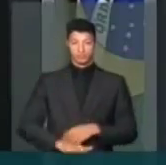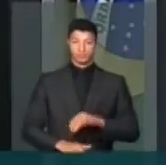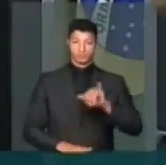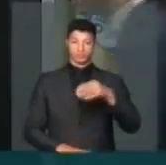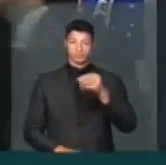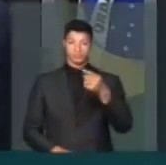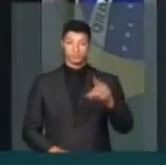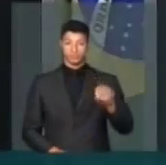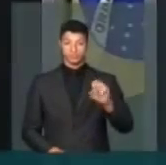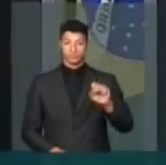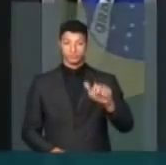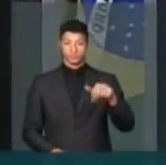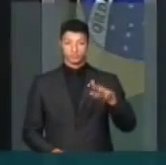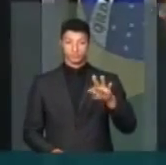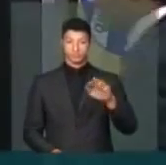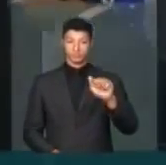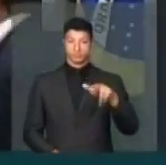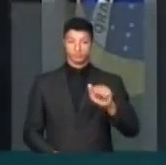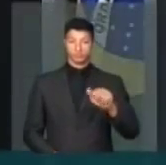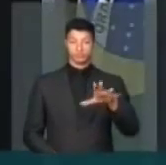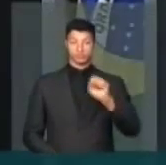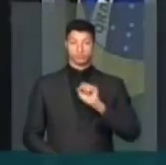João Santana, buscar